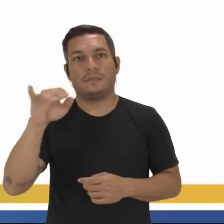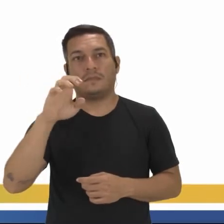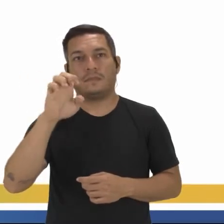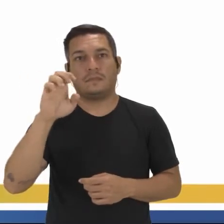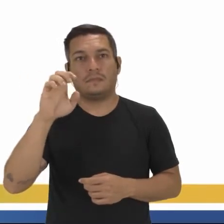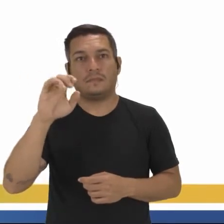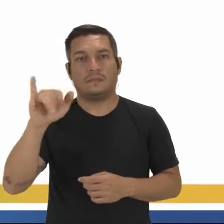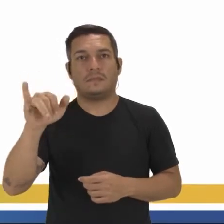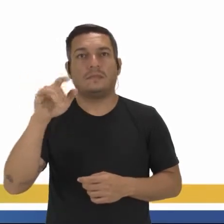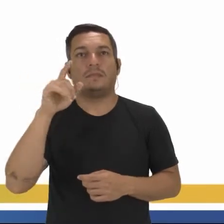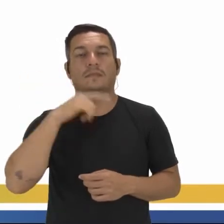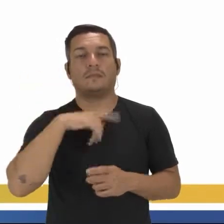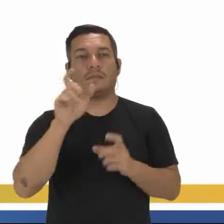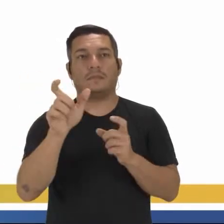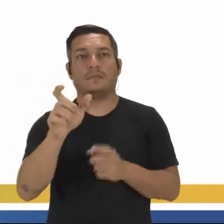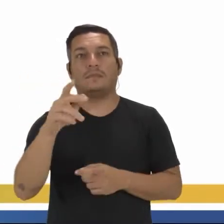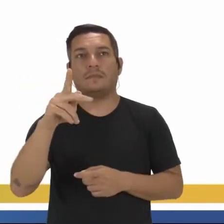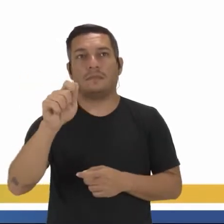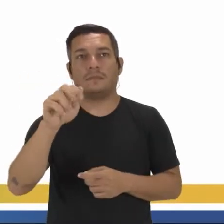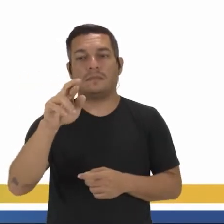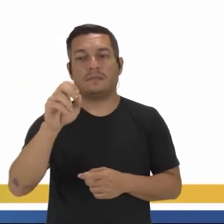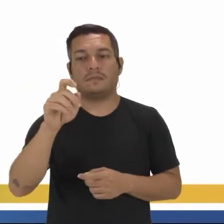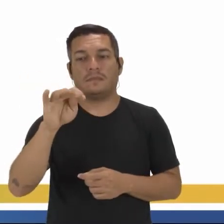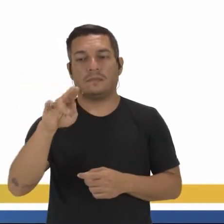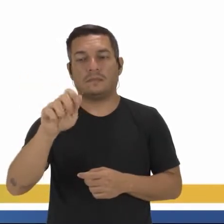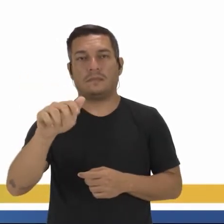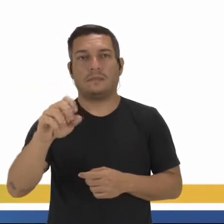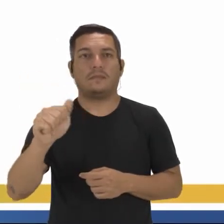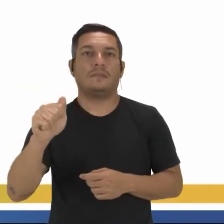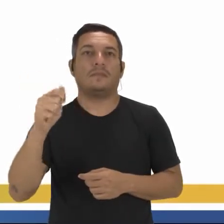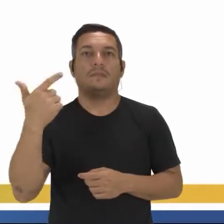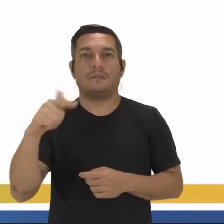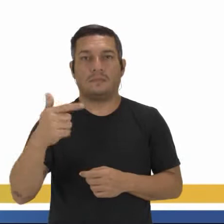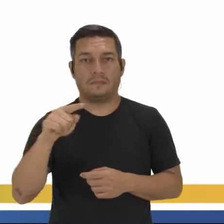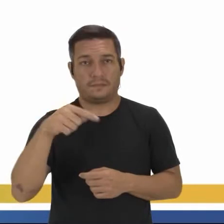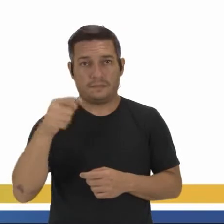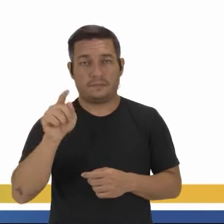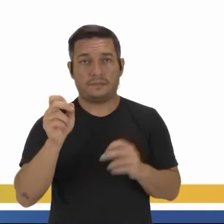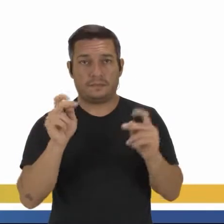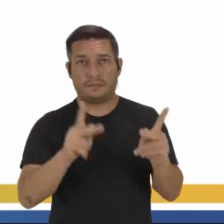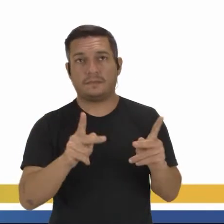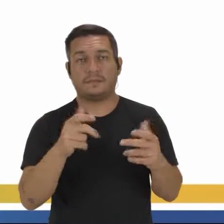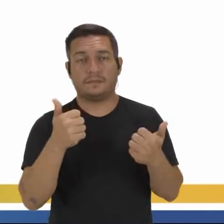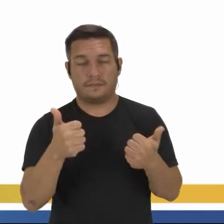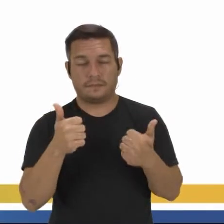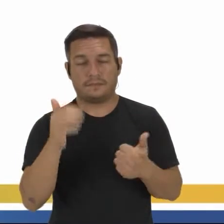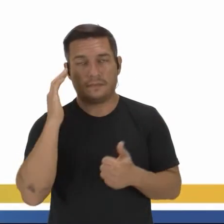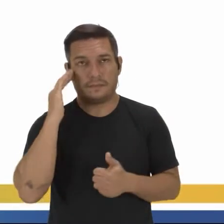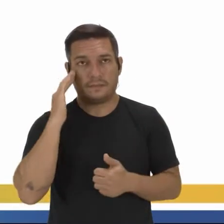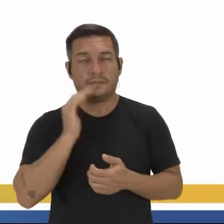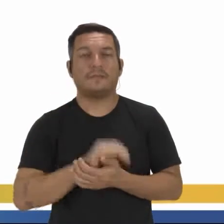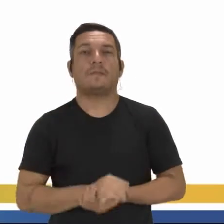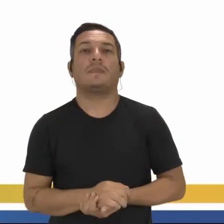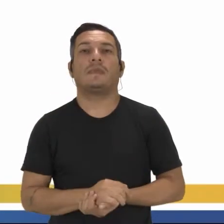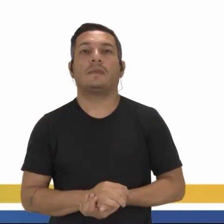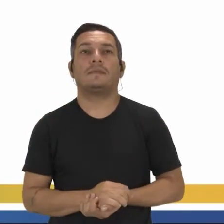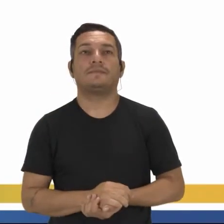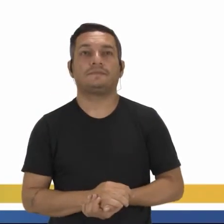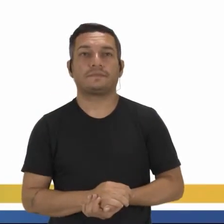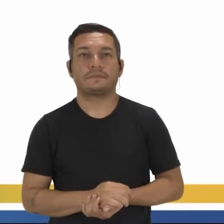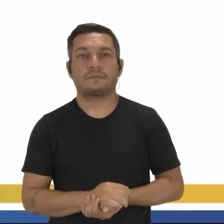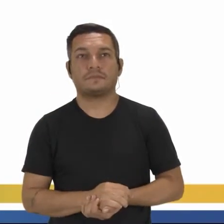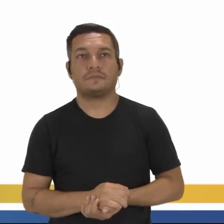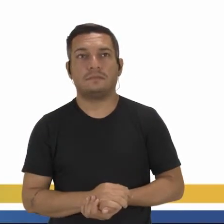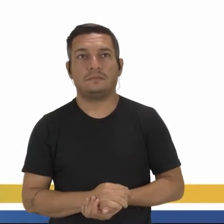palavras paroxítonas não se acentuam mais, ok? Entendido aí? Então vamos